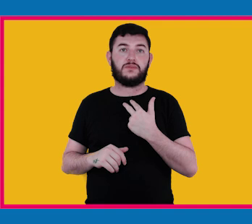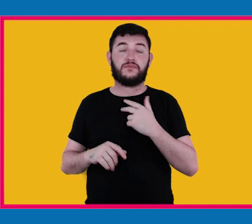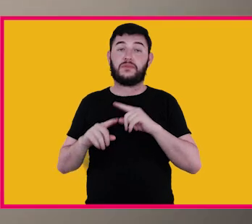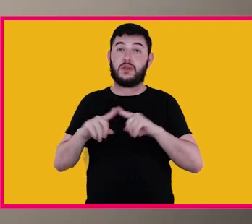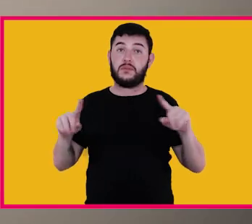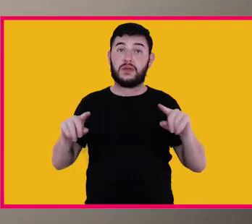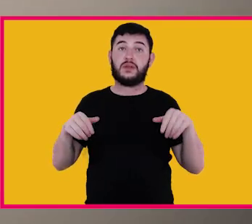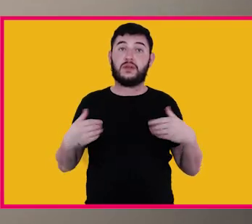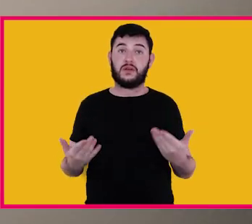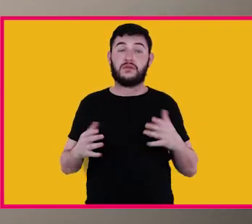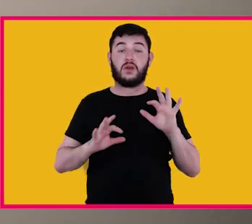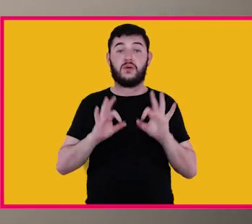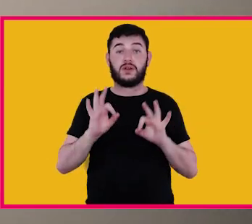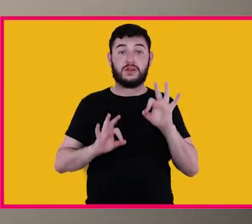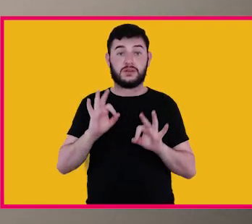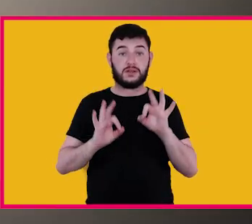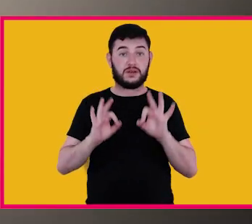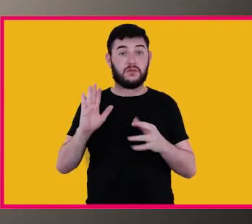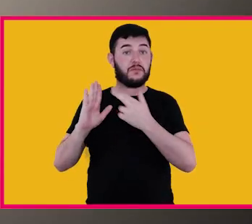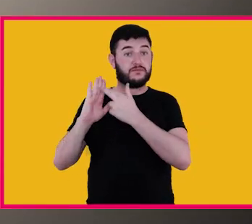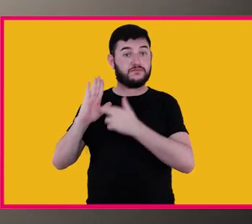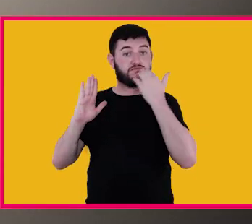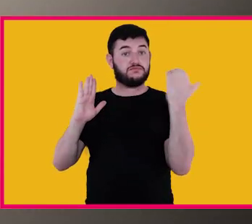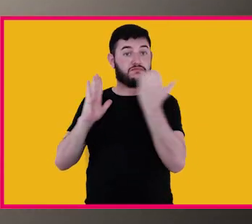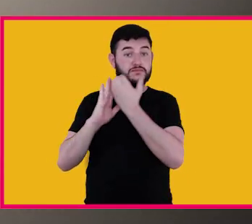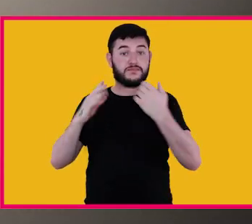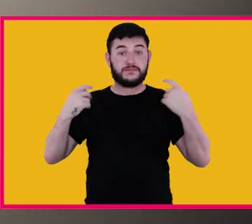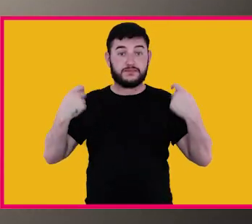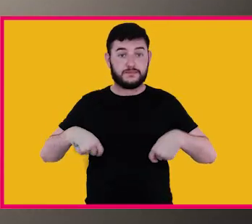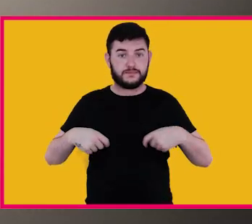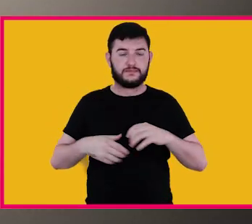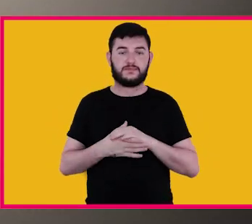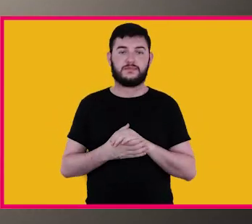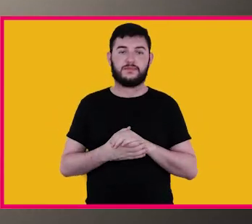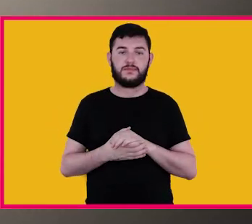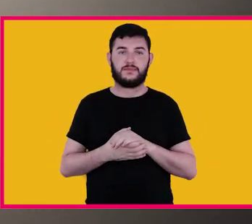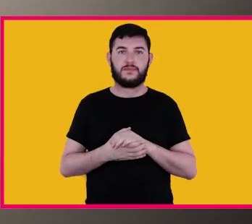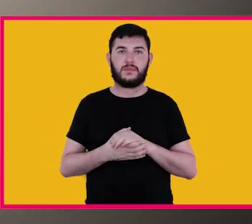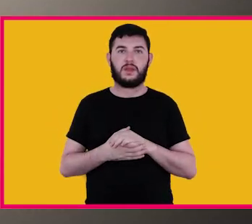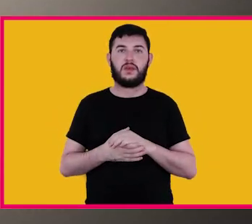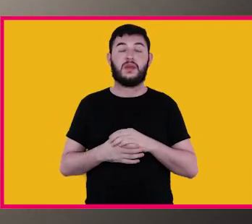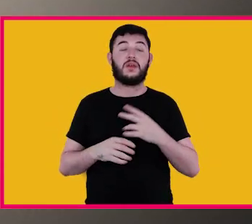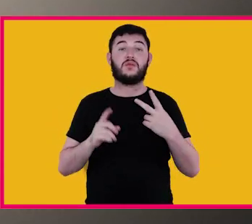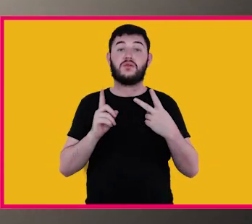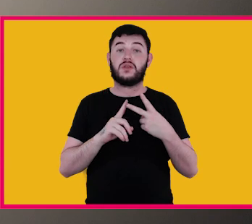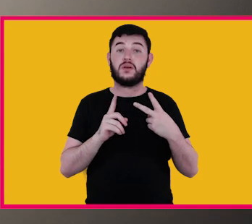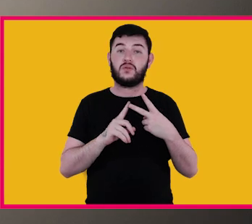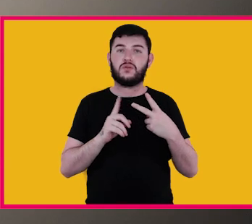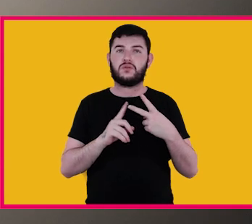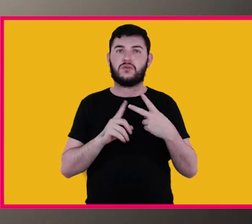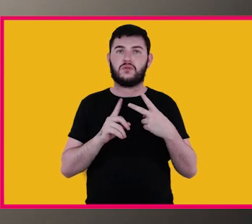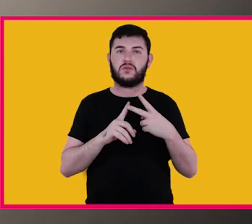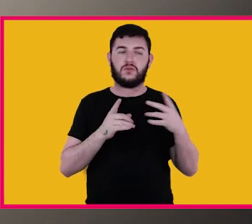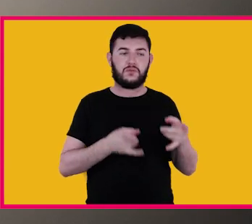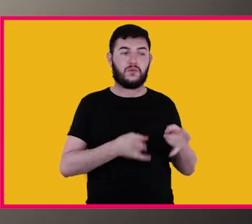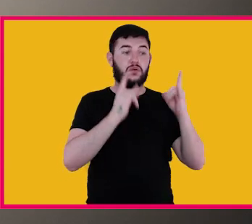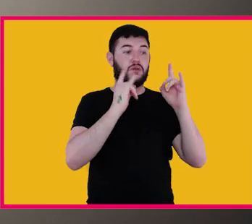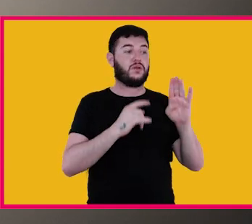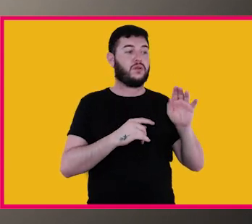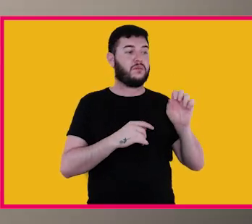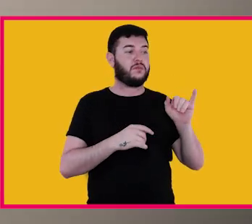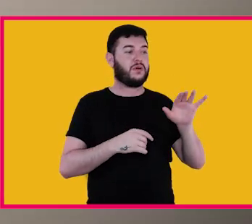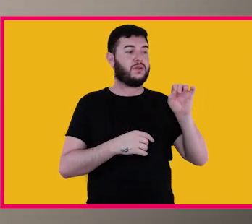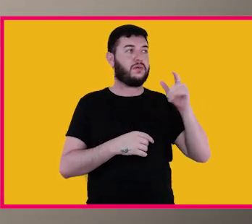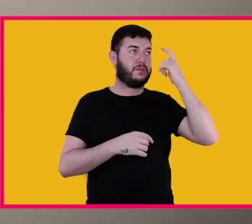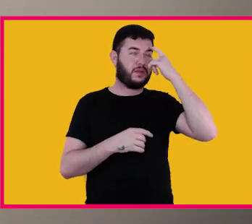final, é importante levar isso em consideração. Outra característica do projeto do núcleo básico, pensada em função das possibilidades de adição de módulos